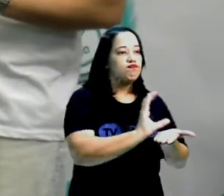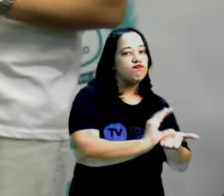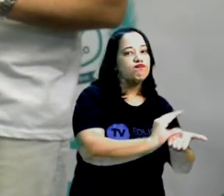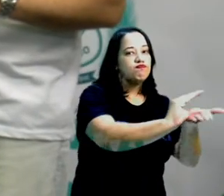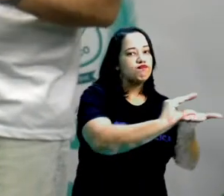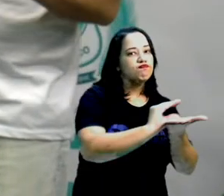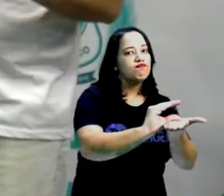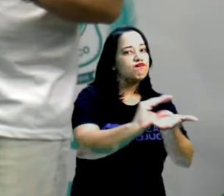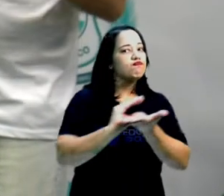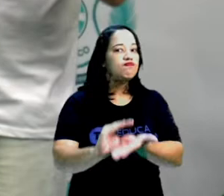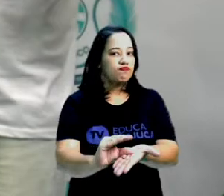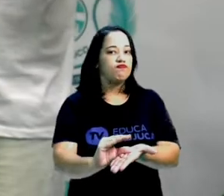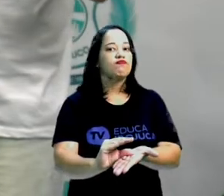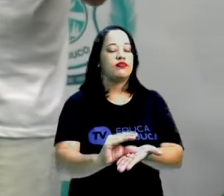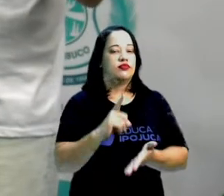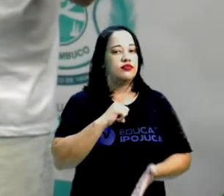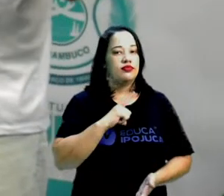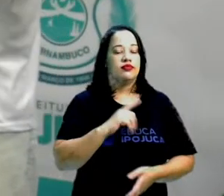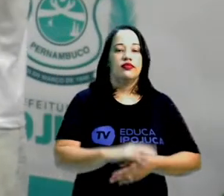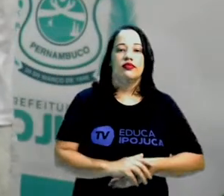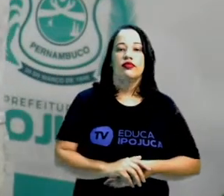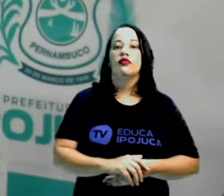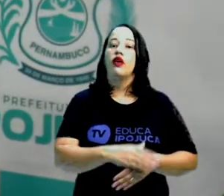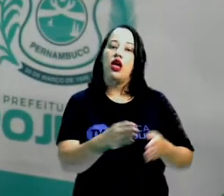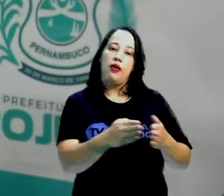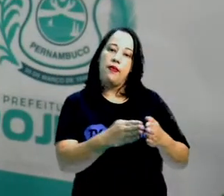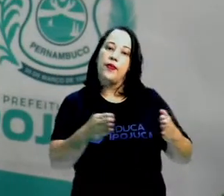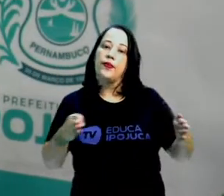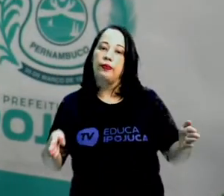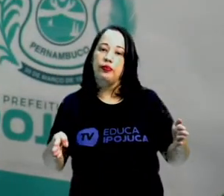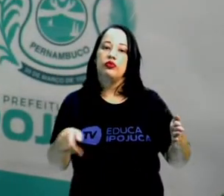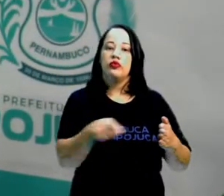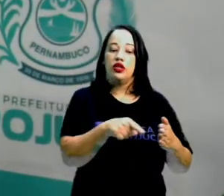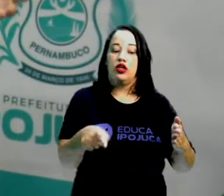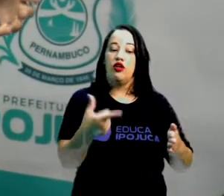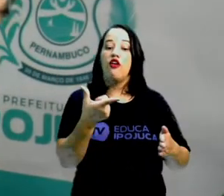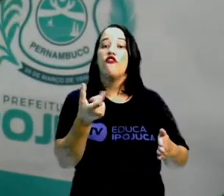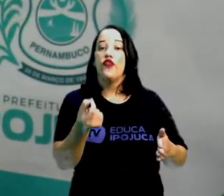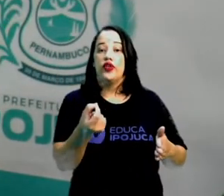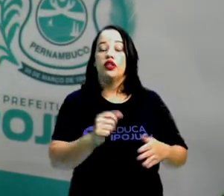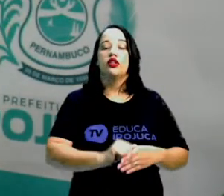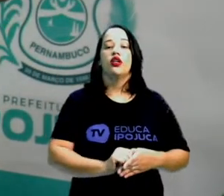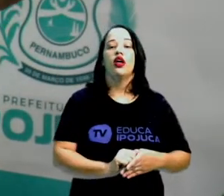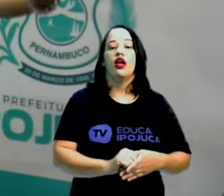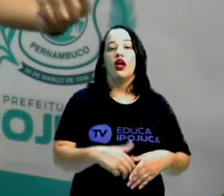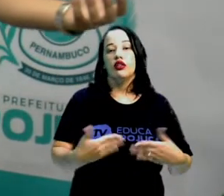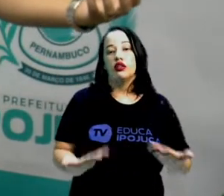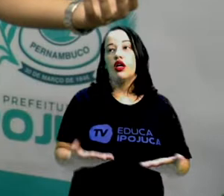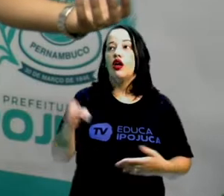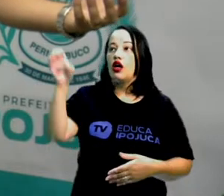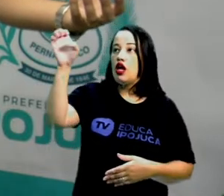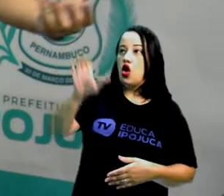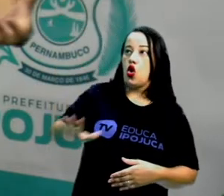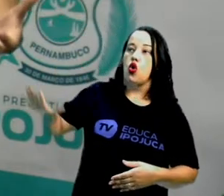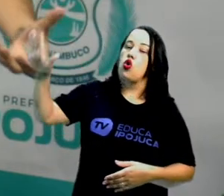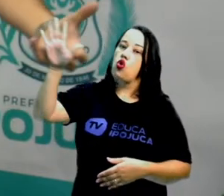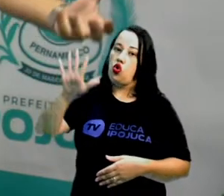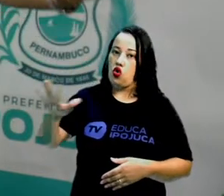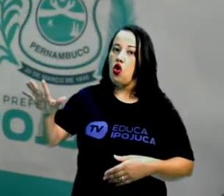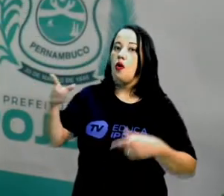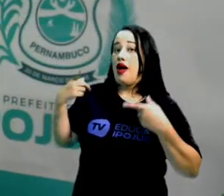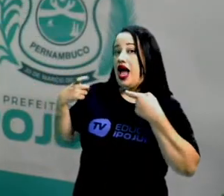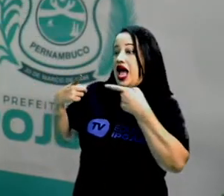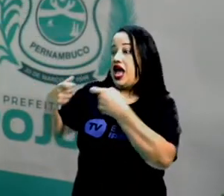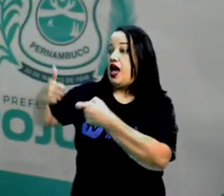de ações. Durante esse período, né, da década de 20, a Europa, que tinha saído da Primeira Guerra Mundial, estava